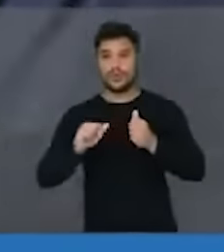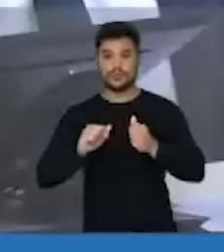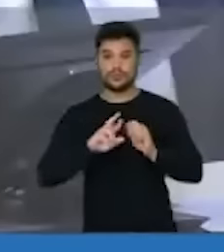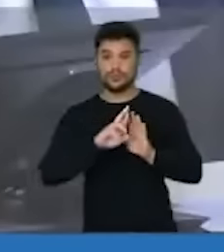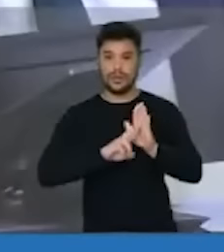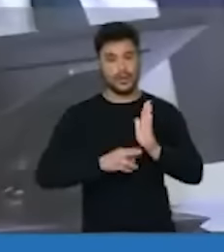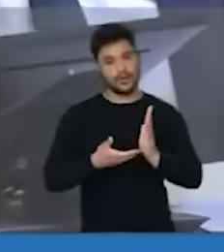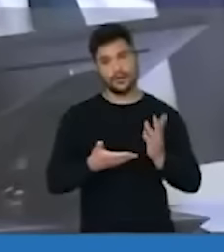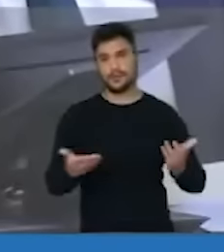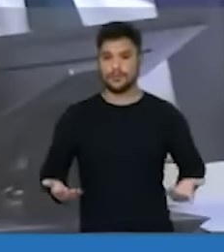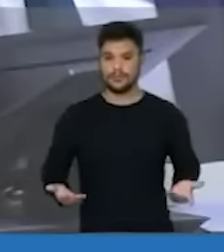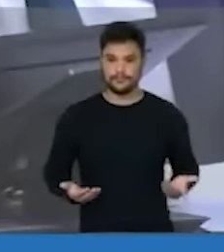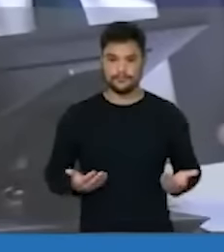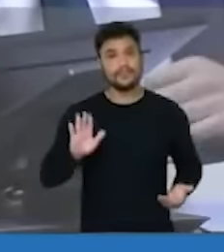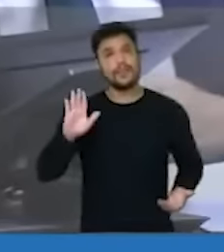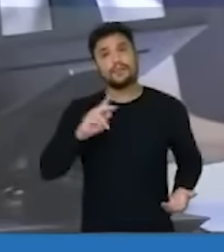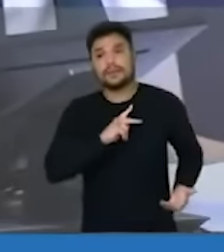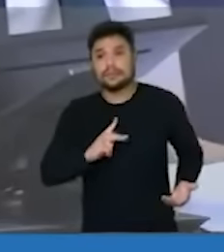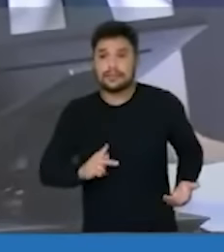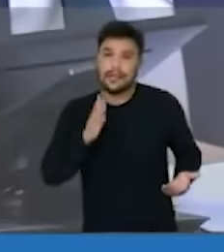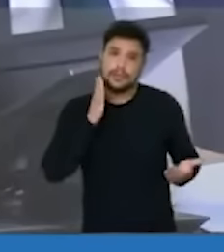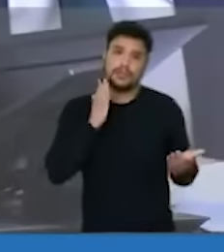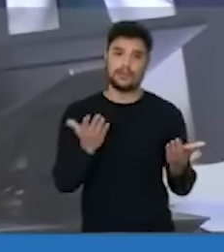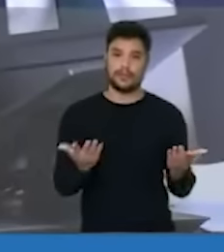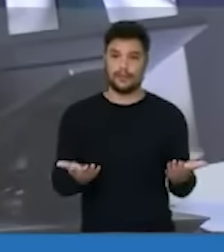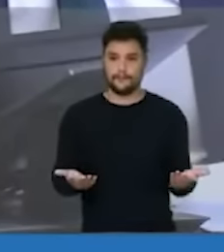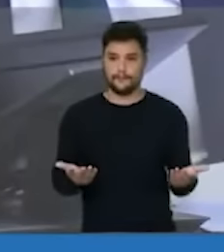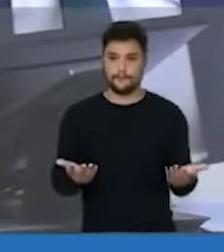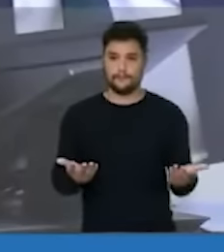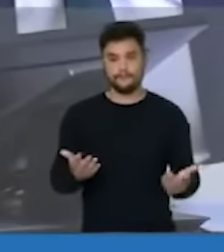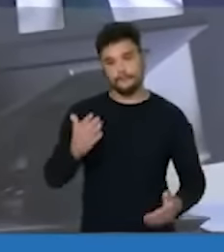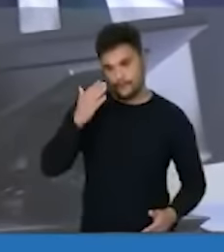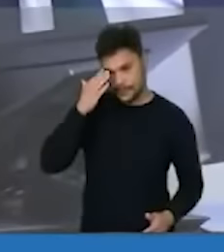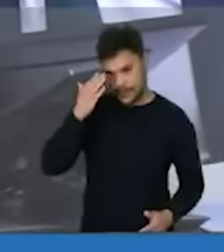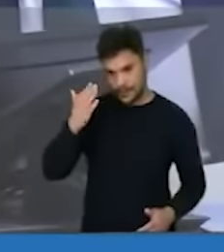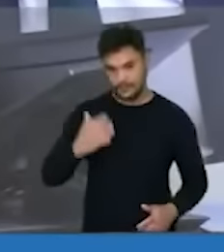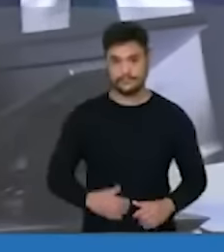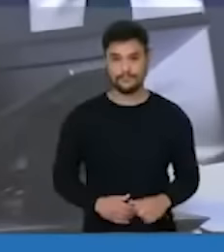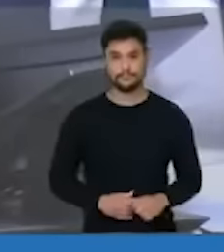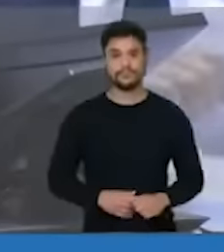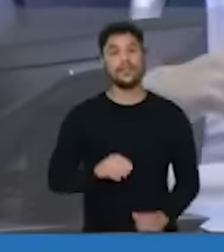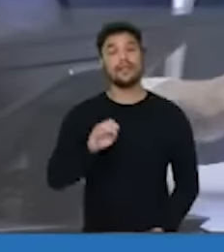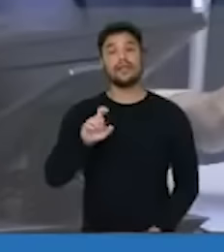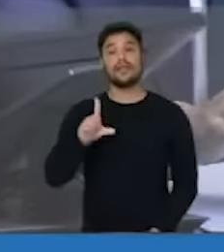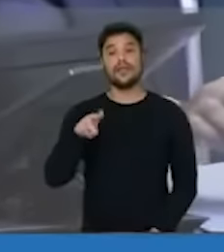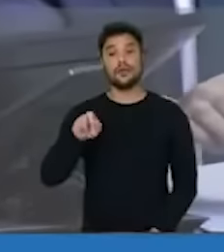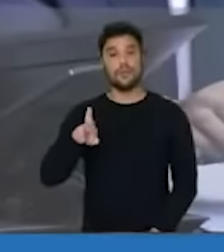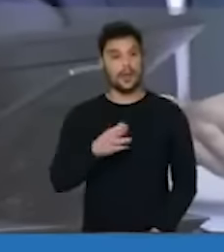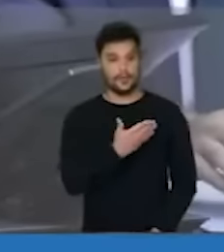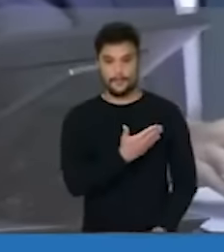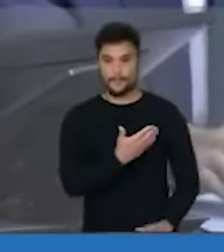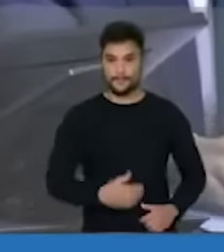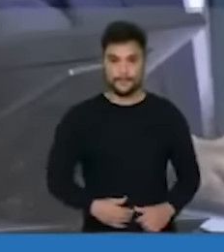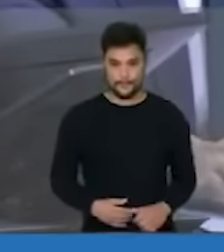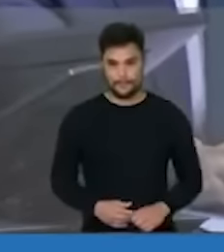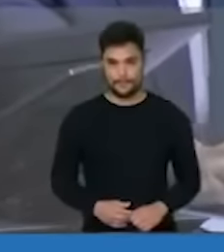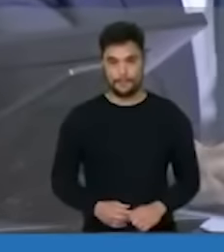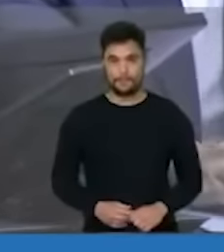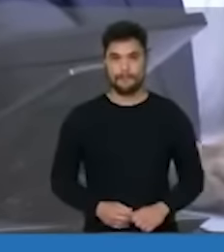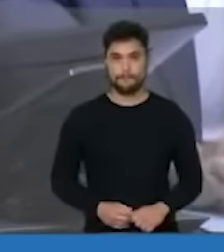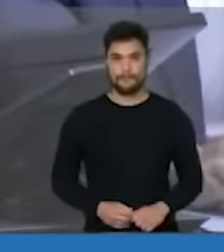Deputada Adriana. Presidente Lira. Obrigado. A palavra, deputado Omar Nascimento.